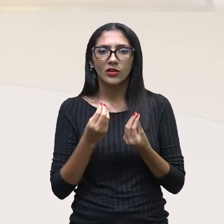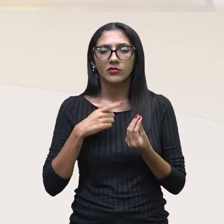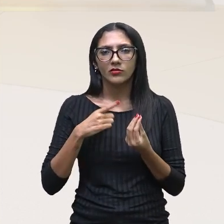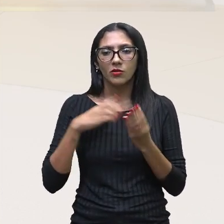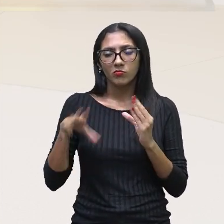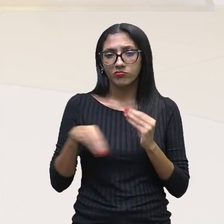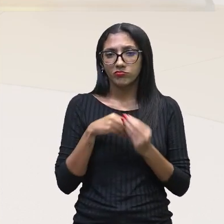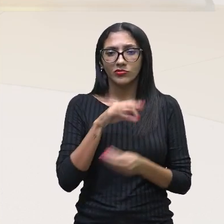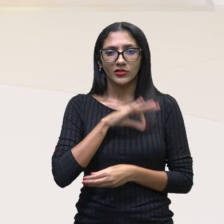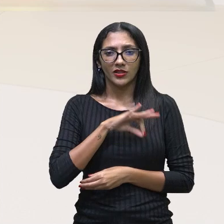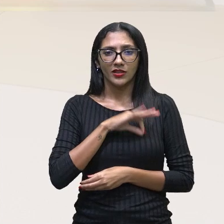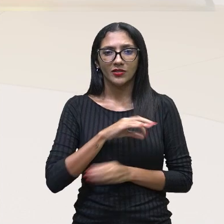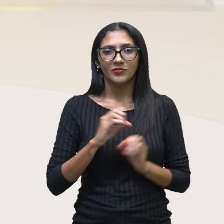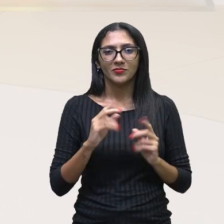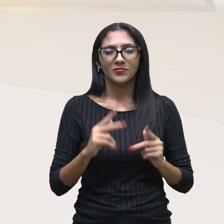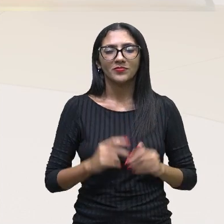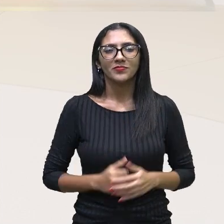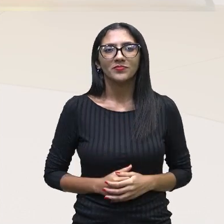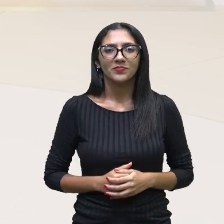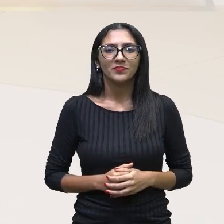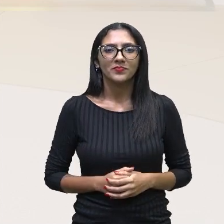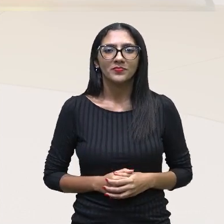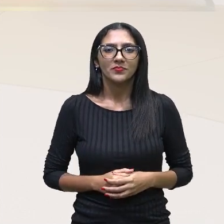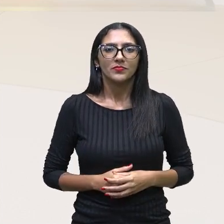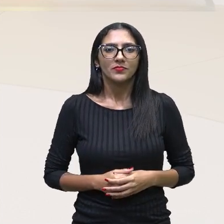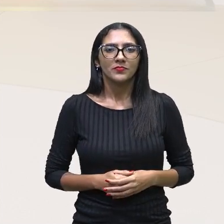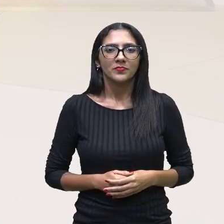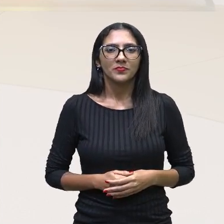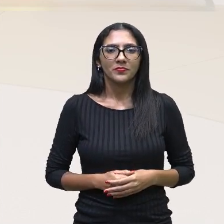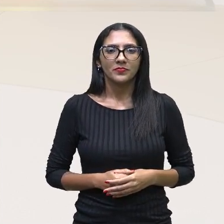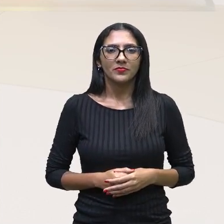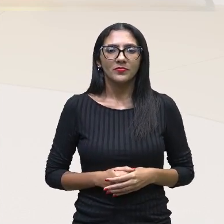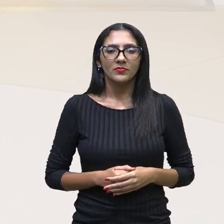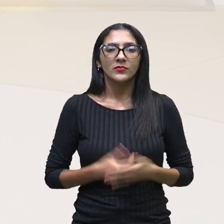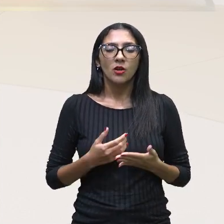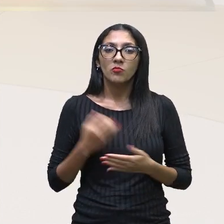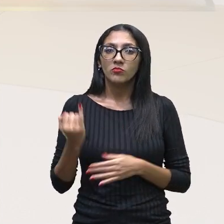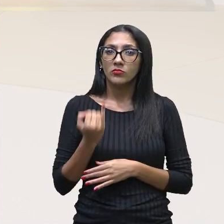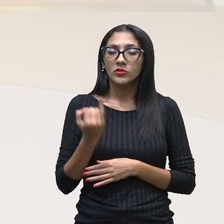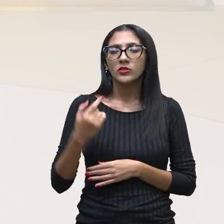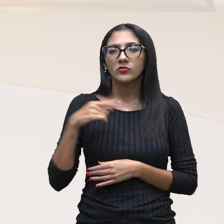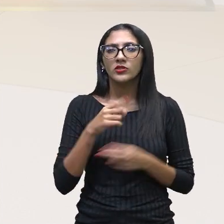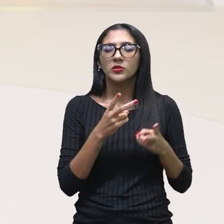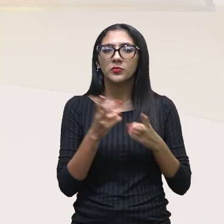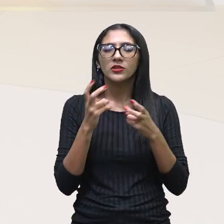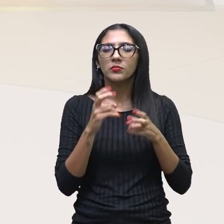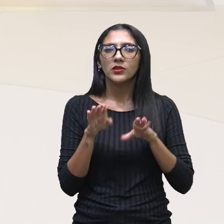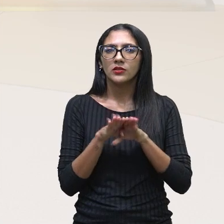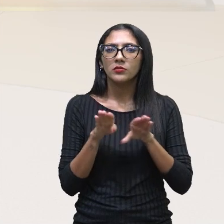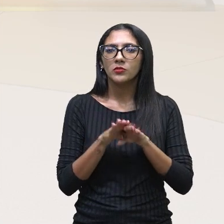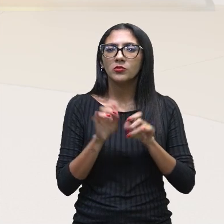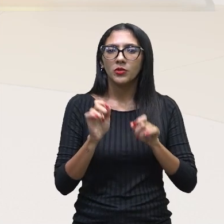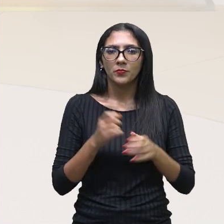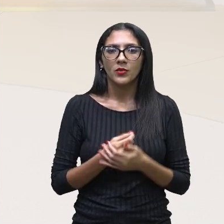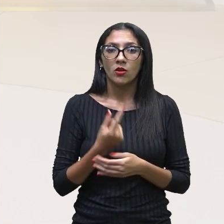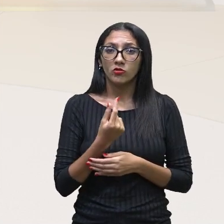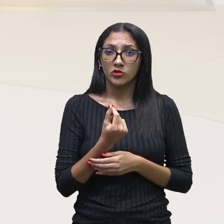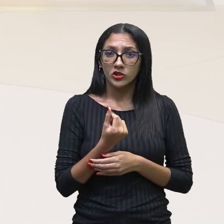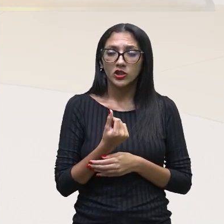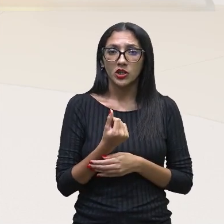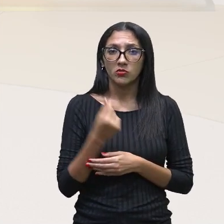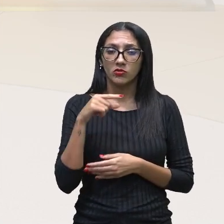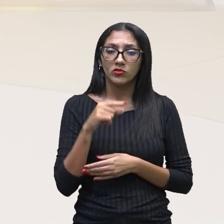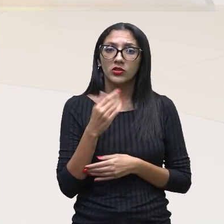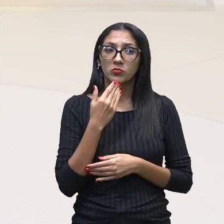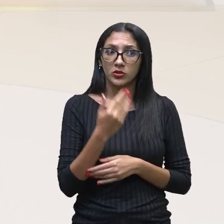salário, tá bom? Então, em relação a isso, é importante você verificar também o valor do empréstimo que você vai